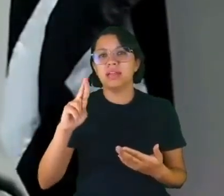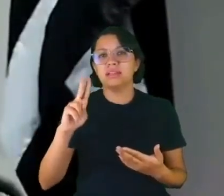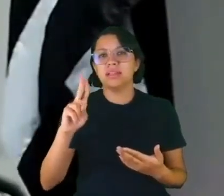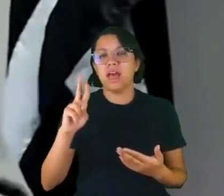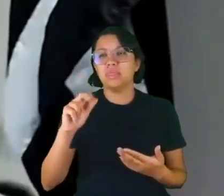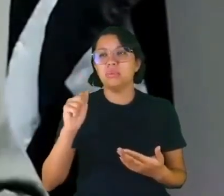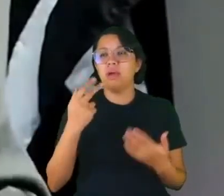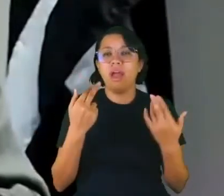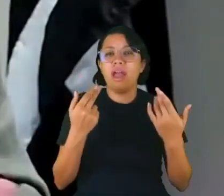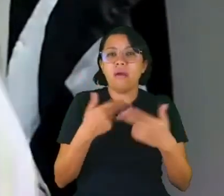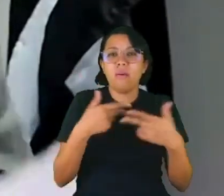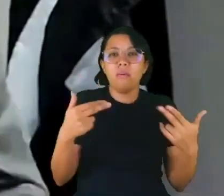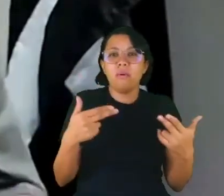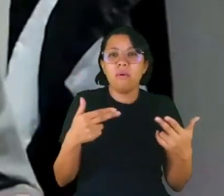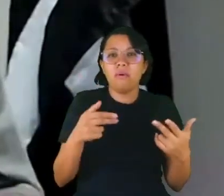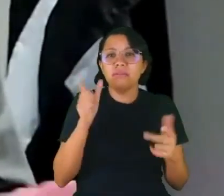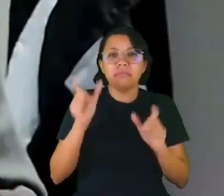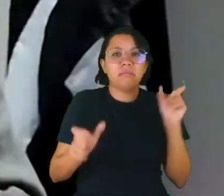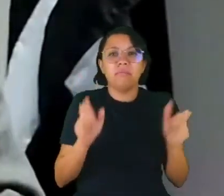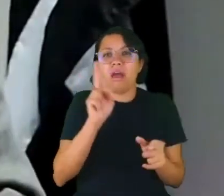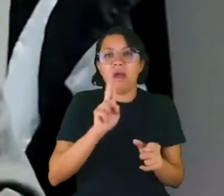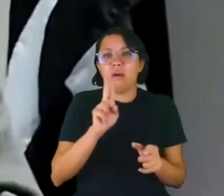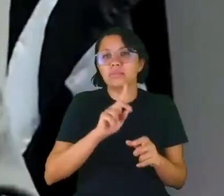Não é assim, não é possível.